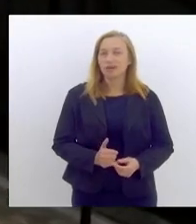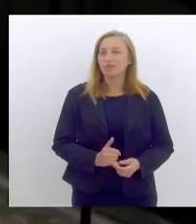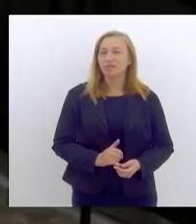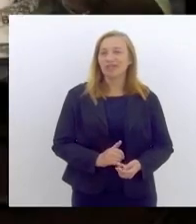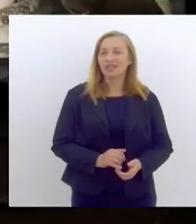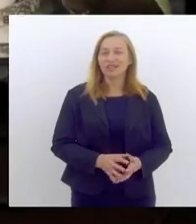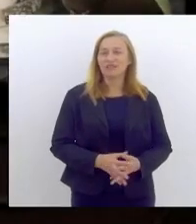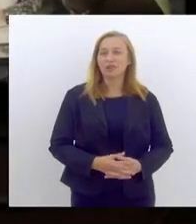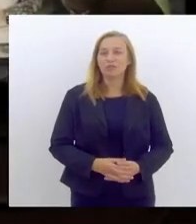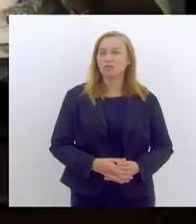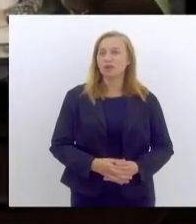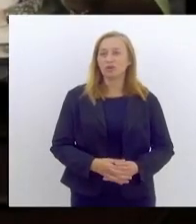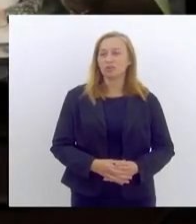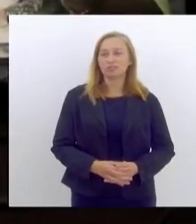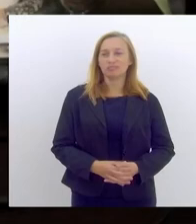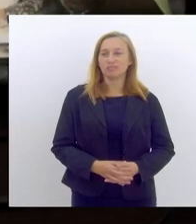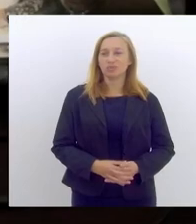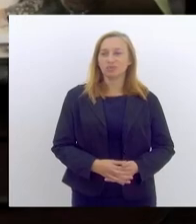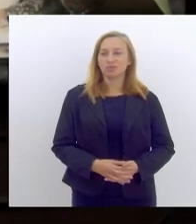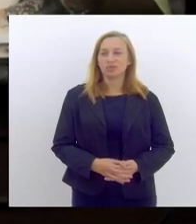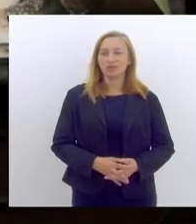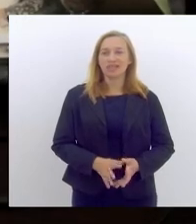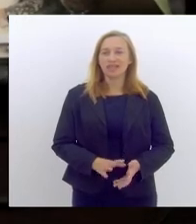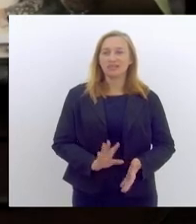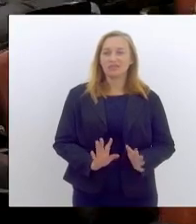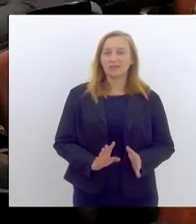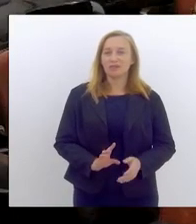Deputado Júlio Rocha.